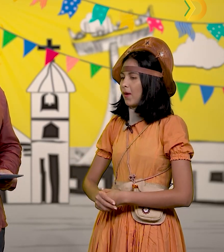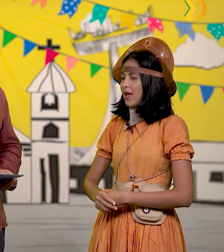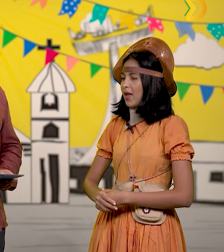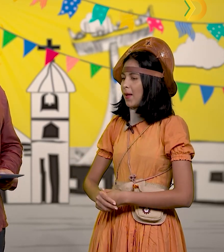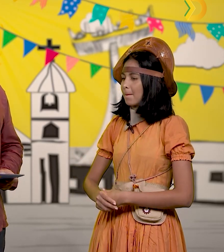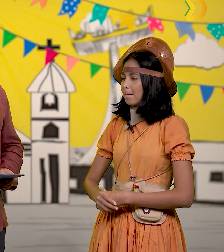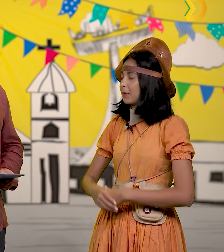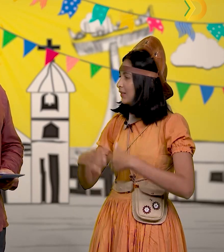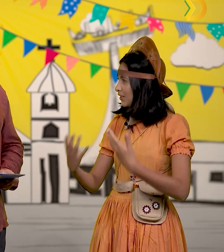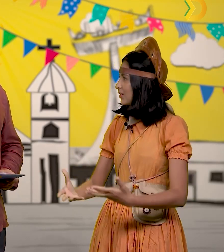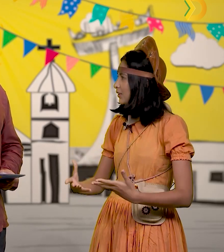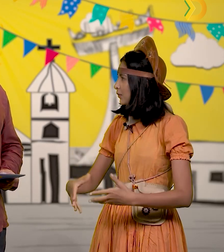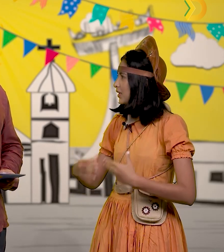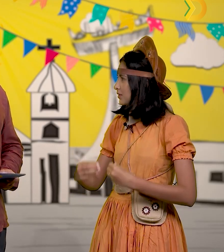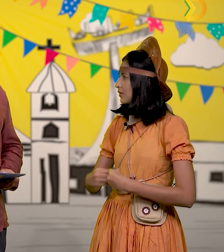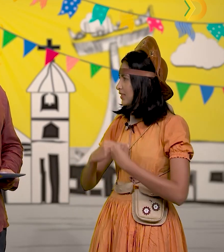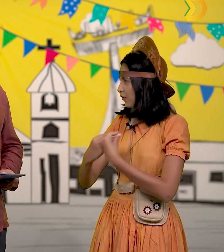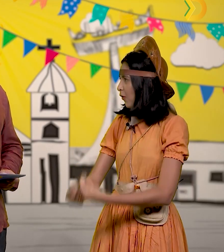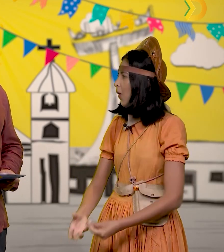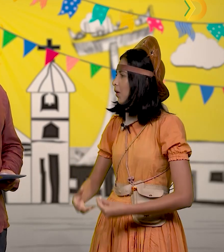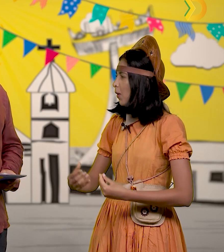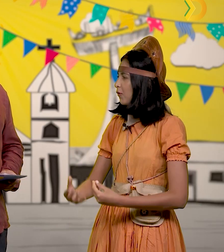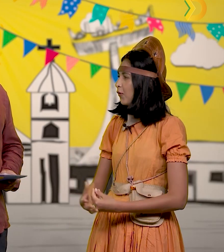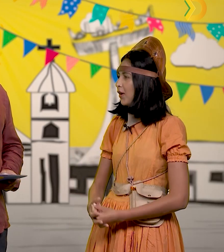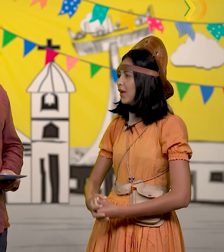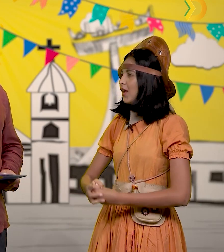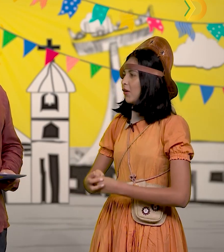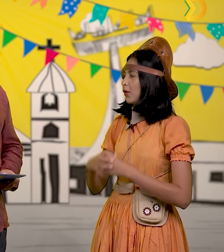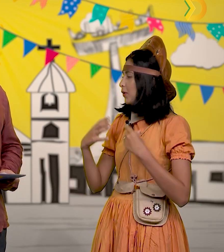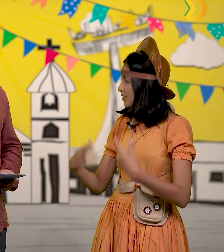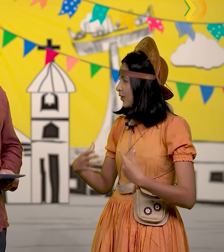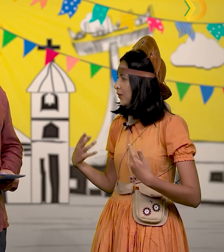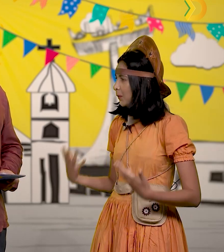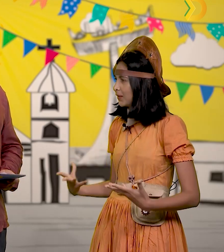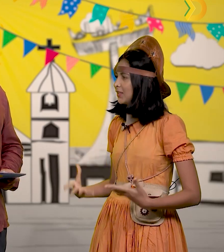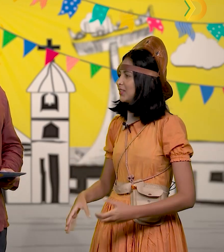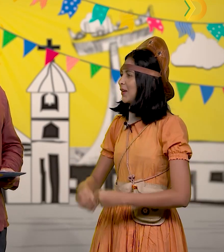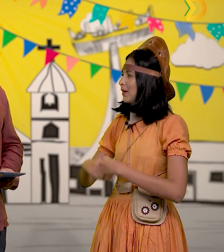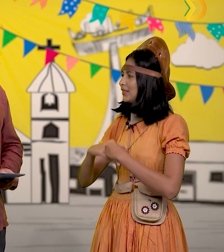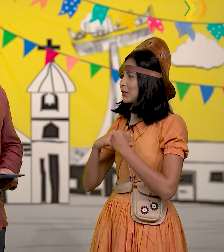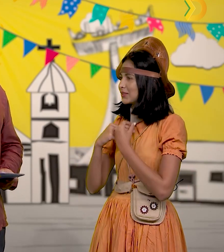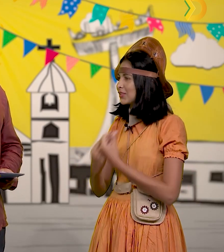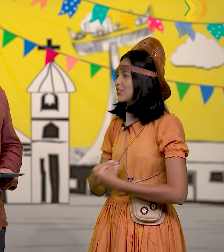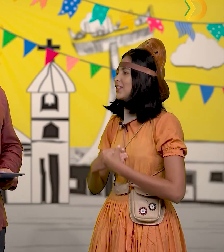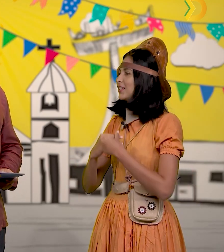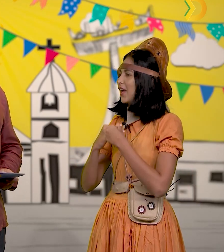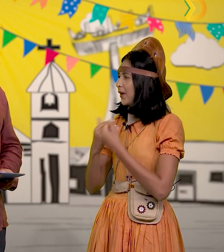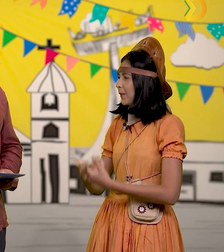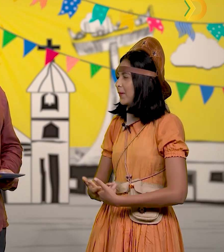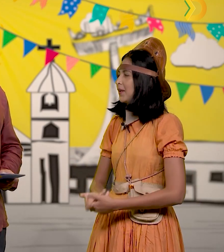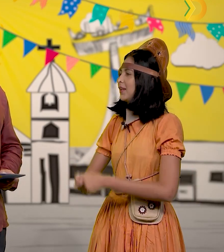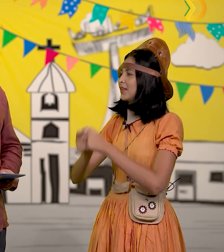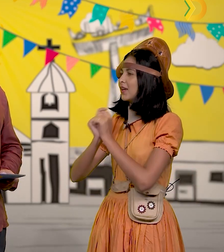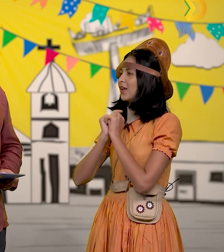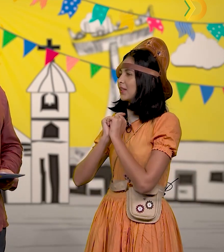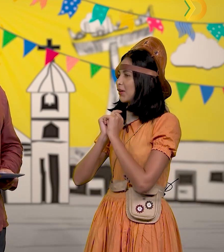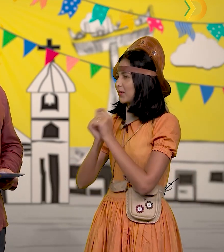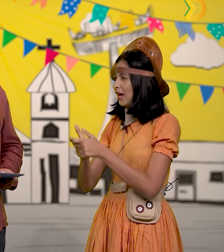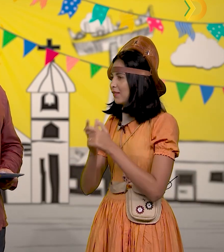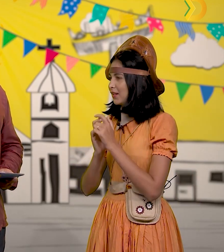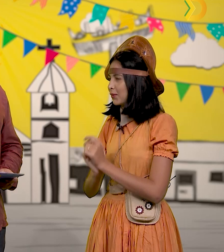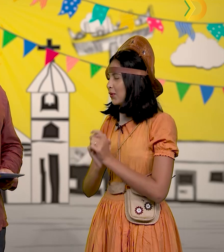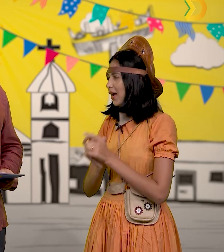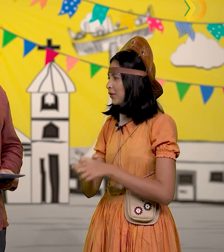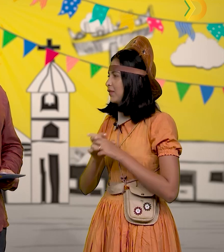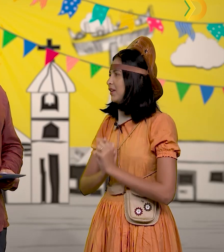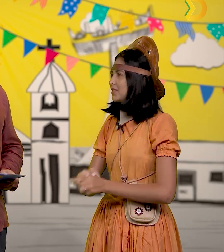tão planejando isso dessa forma como foi uma coisa que eu não planejei, mas que eu senti que era pra mim, que eu